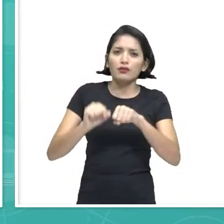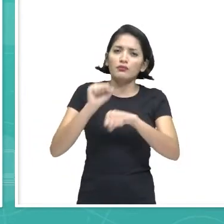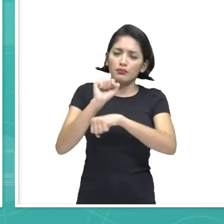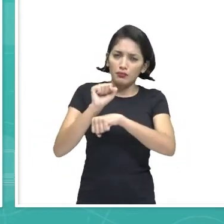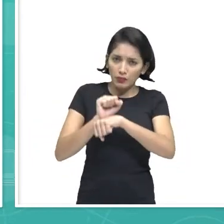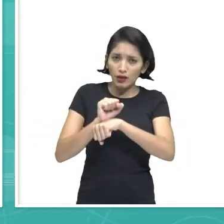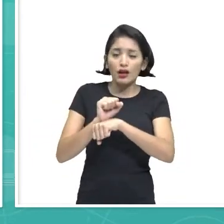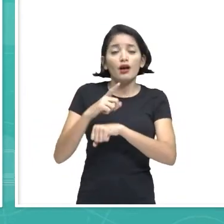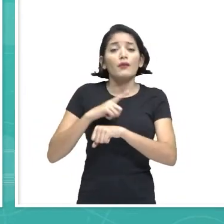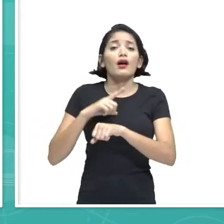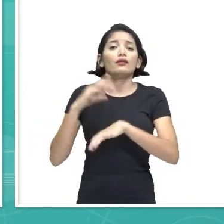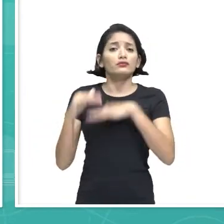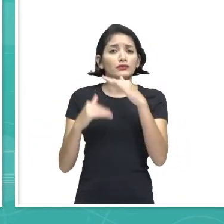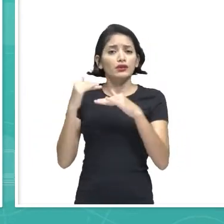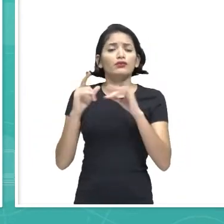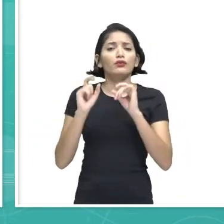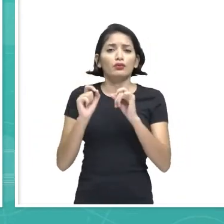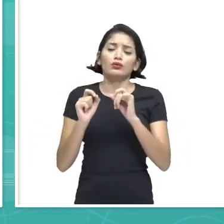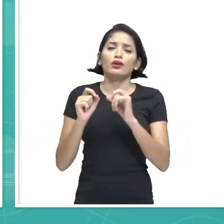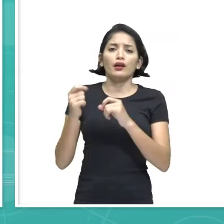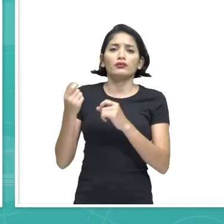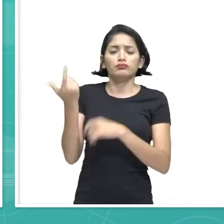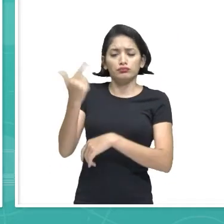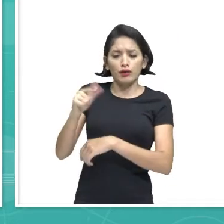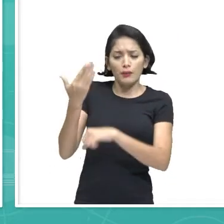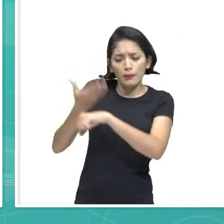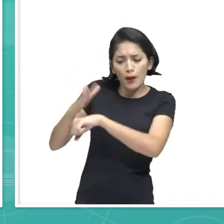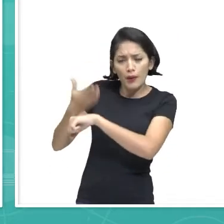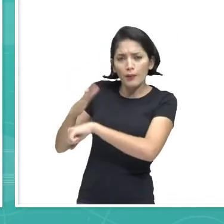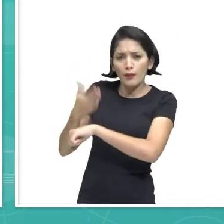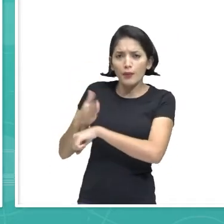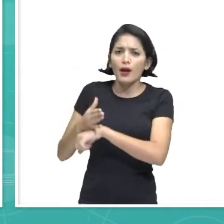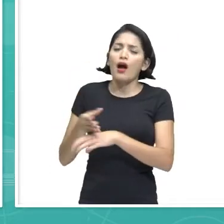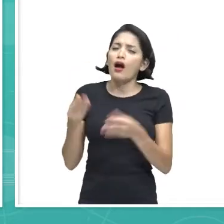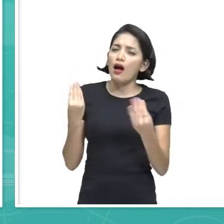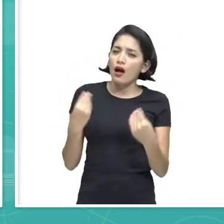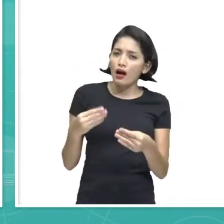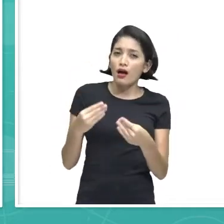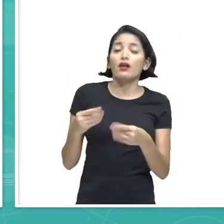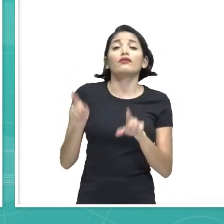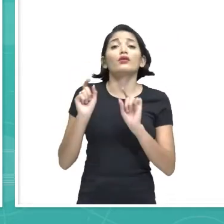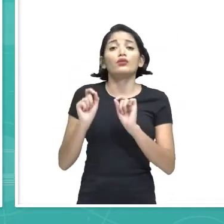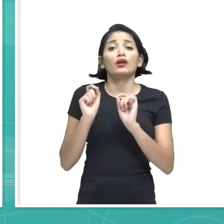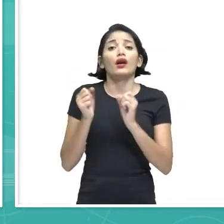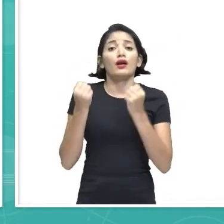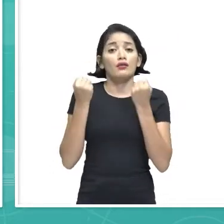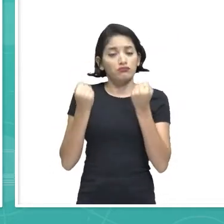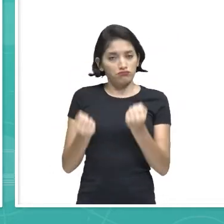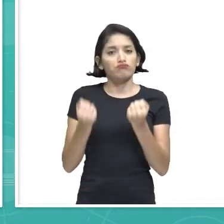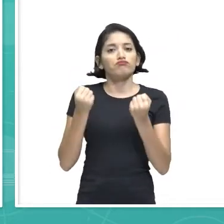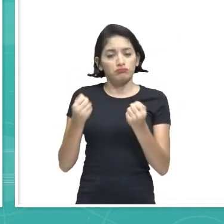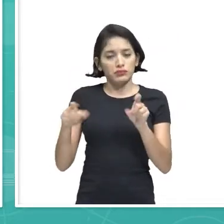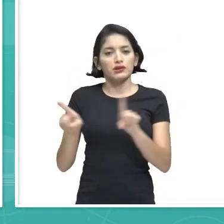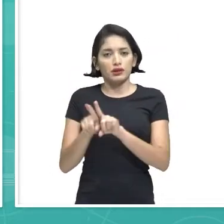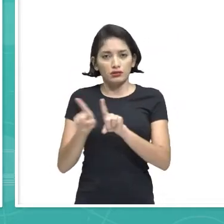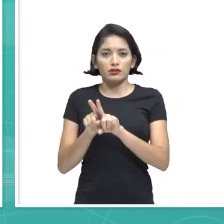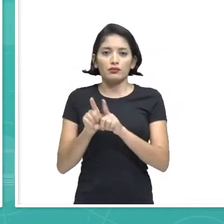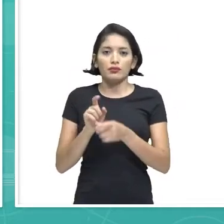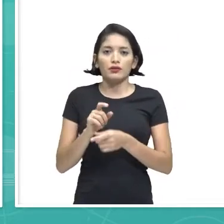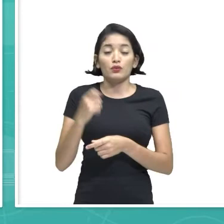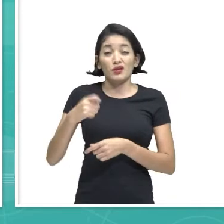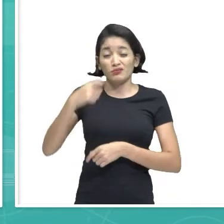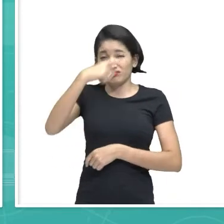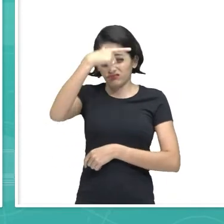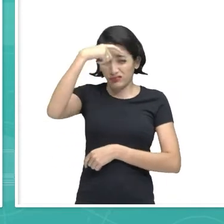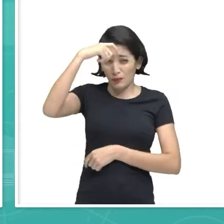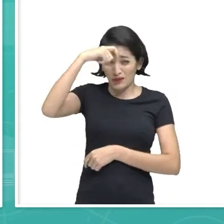possa desenvolver aí o programa de exercícios, que vai desde o mais leve ao mais, o quê? Mais pesado, onde, ó,